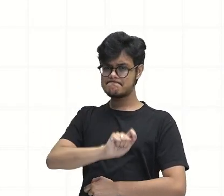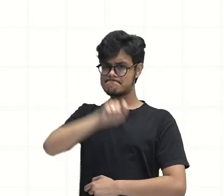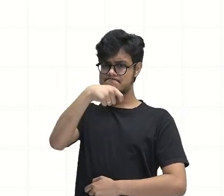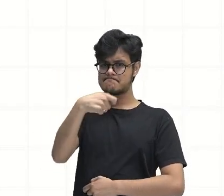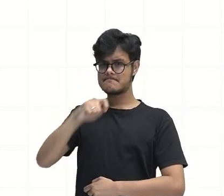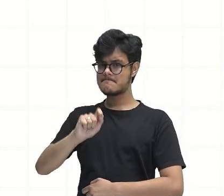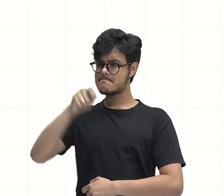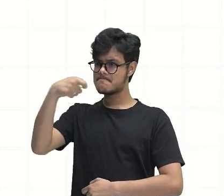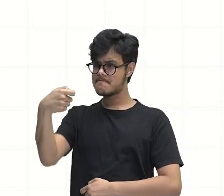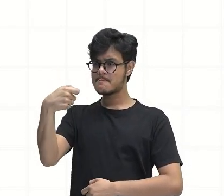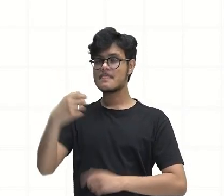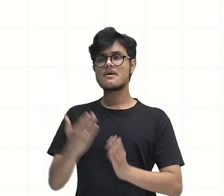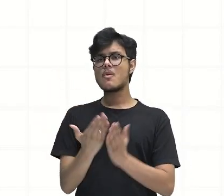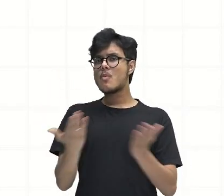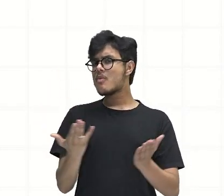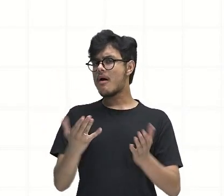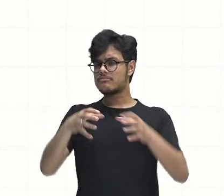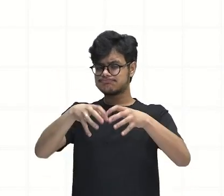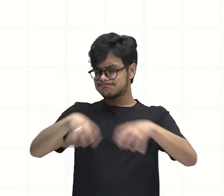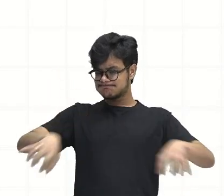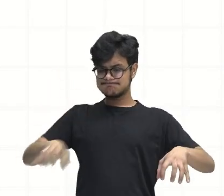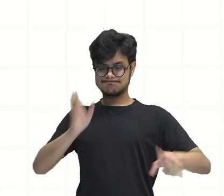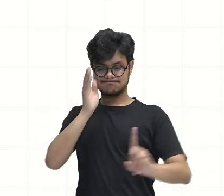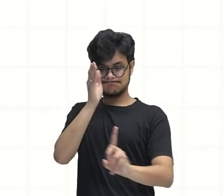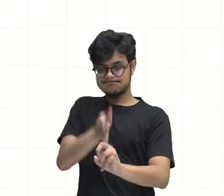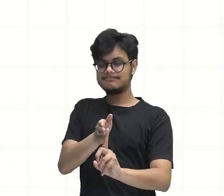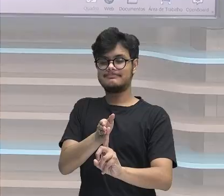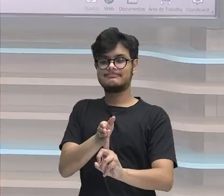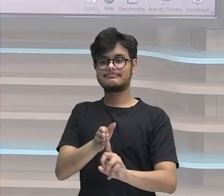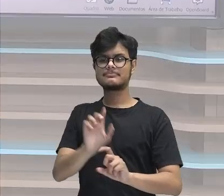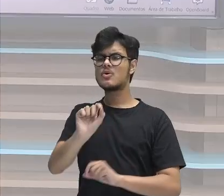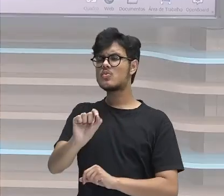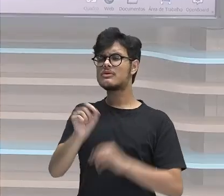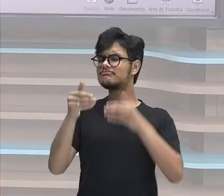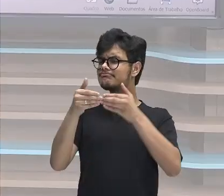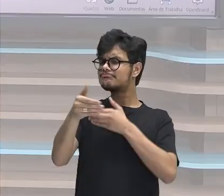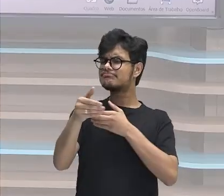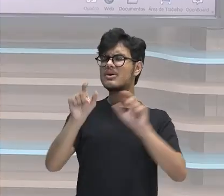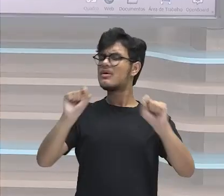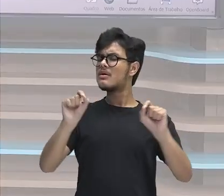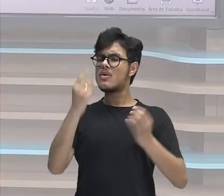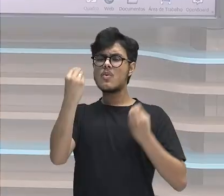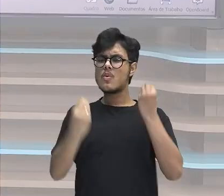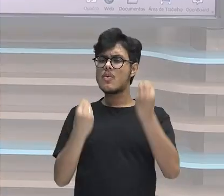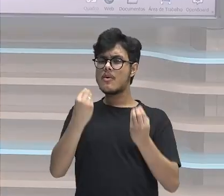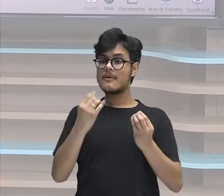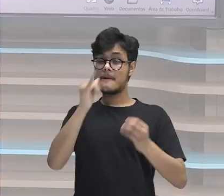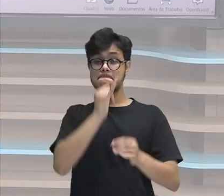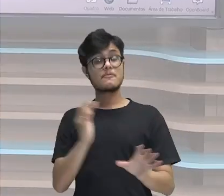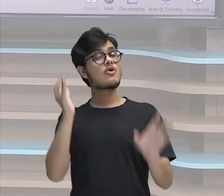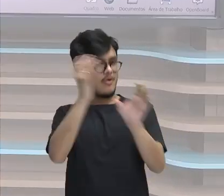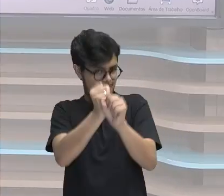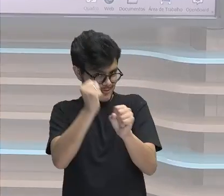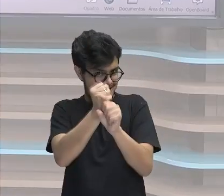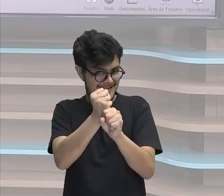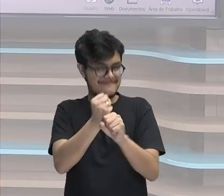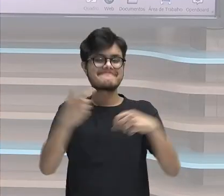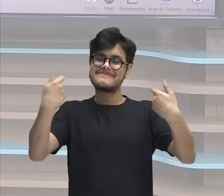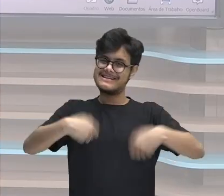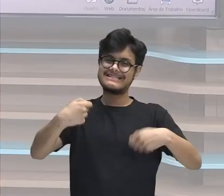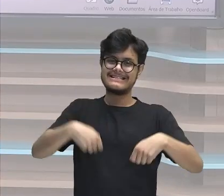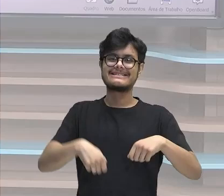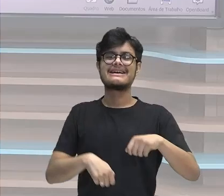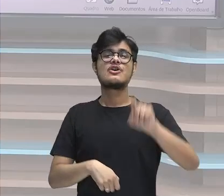ponto médio entre elas. O que é que eu devo fazer agora? Eu vou calcular a média das